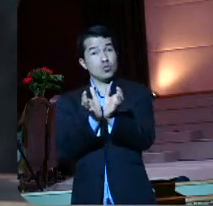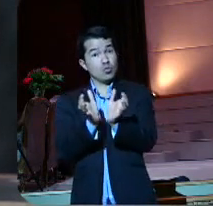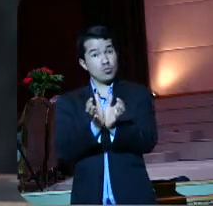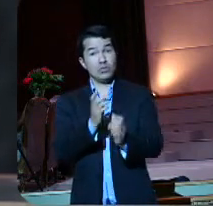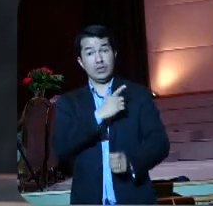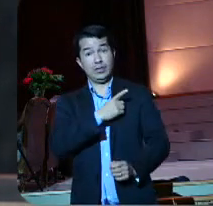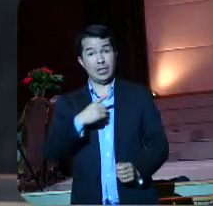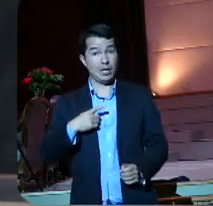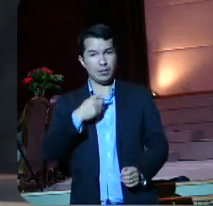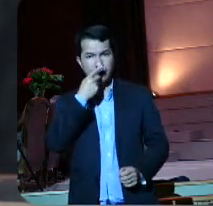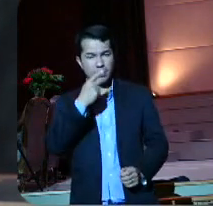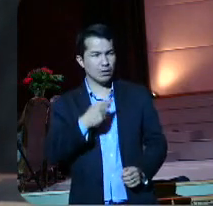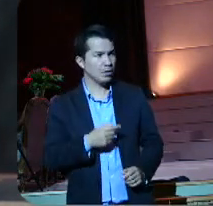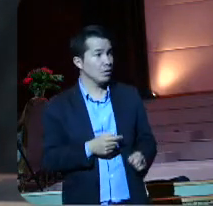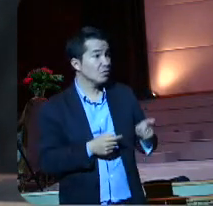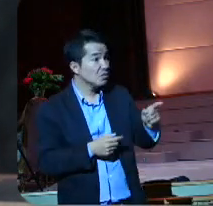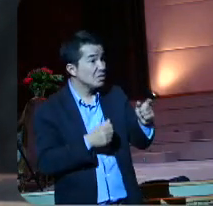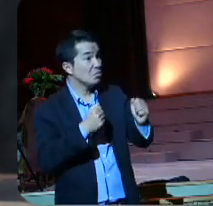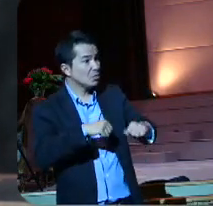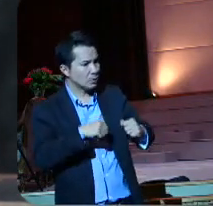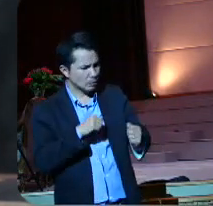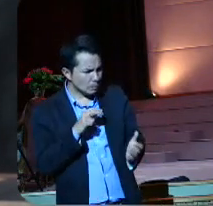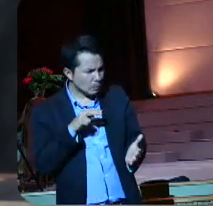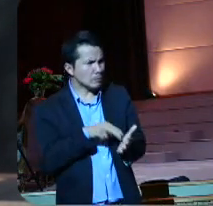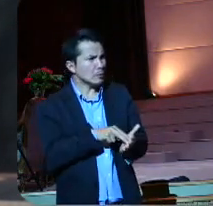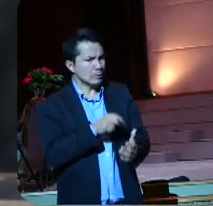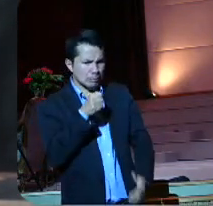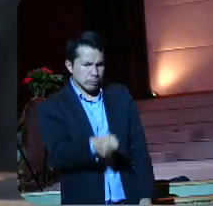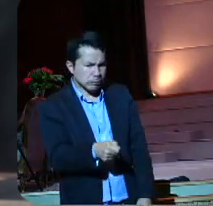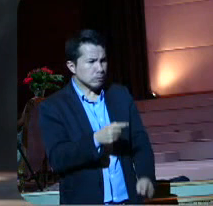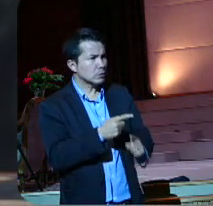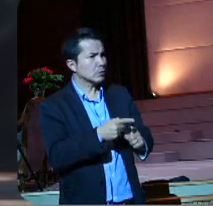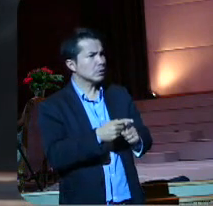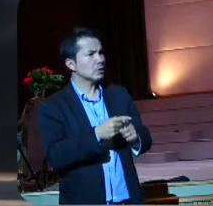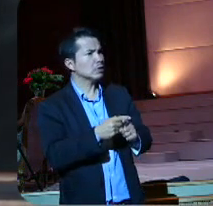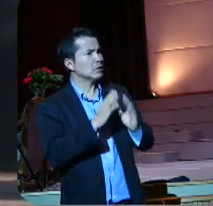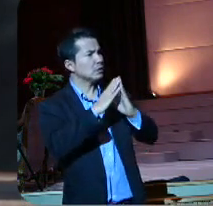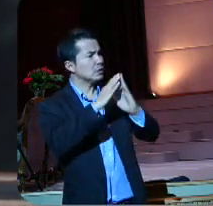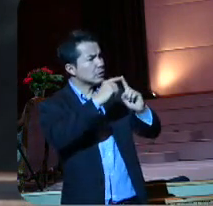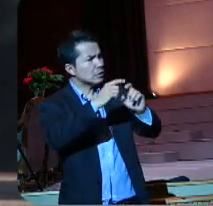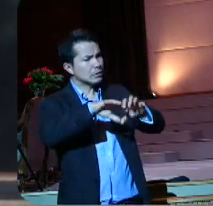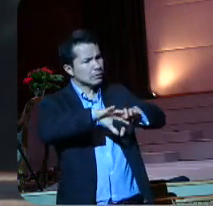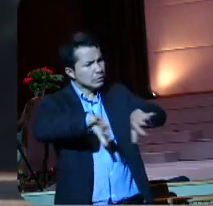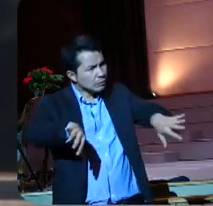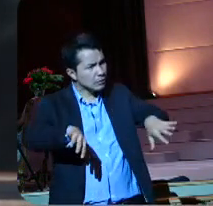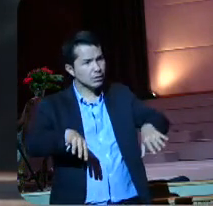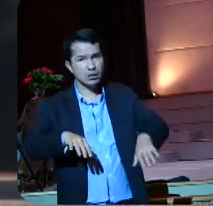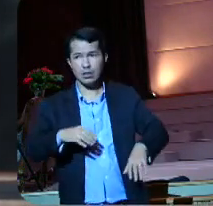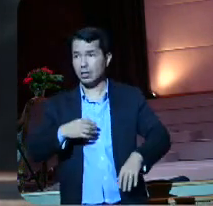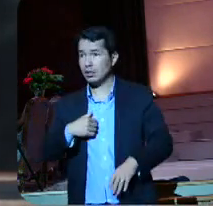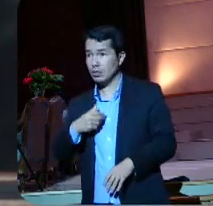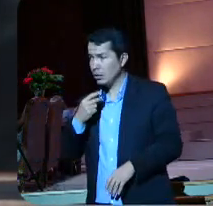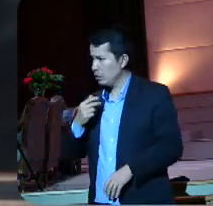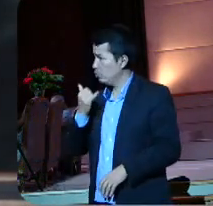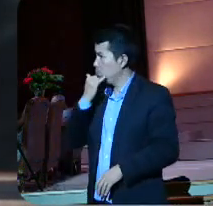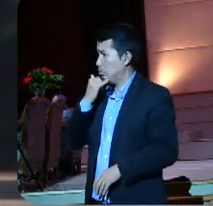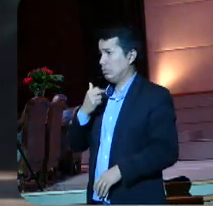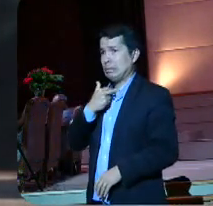vai se dividir. E eu disse: eu não posso, o Senhor me mandou ficar